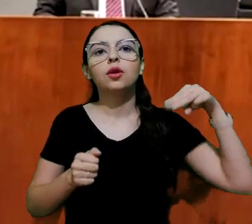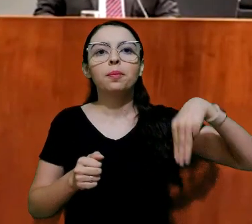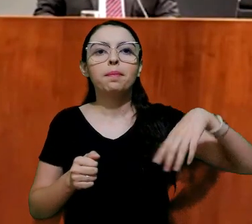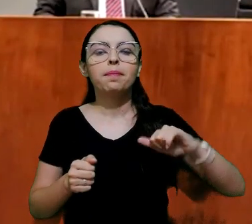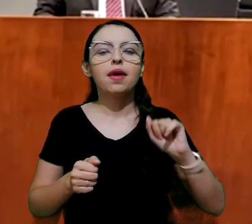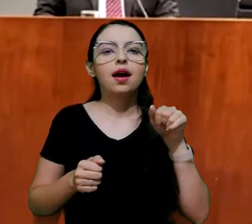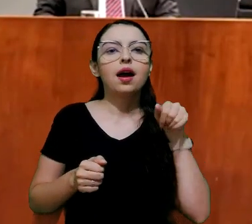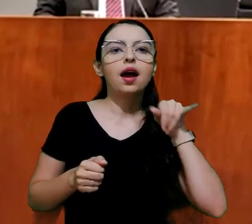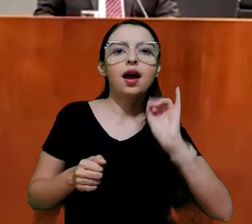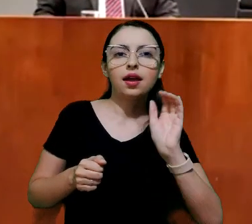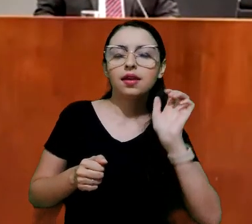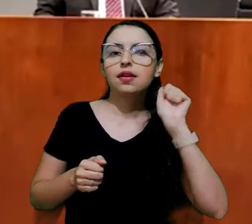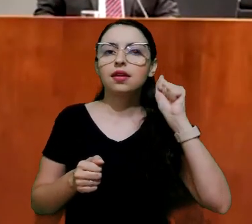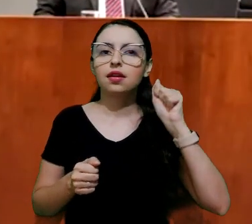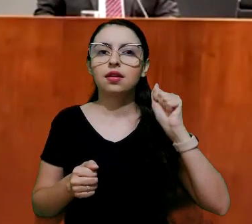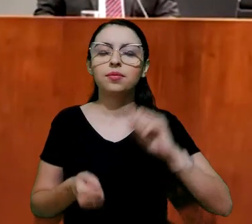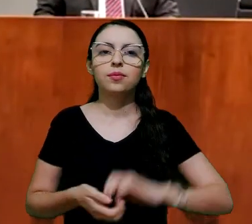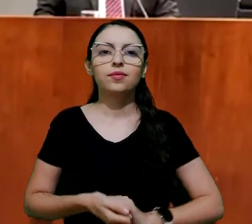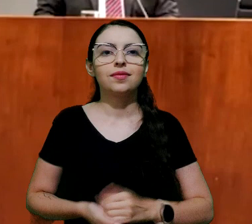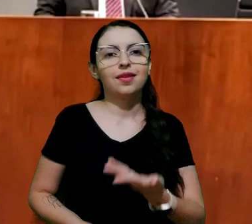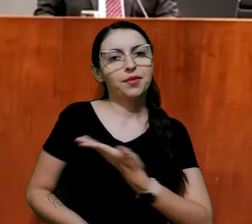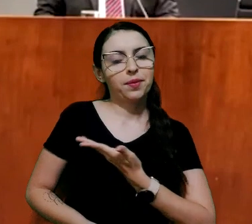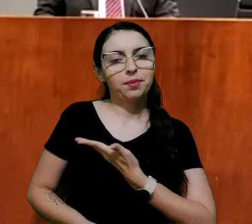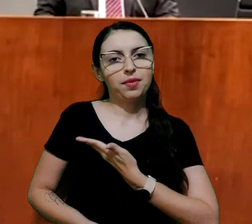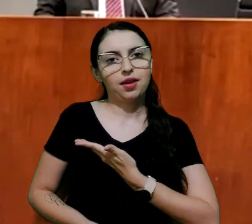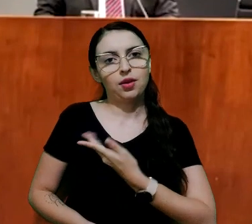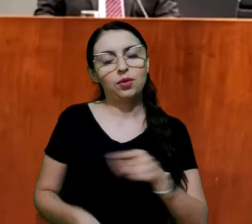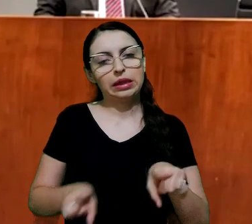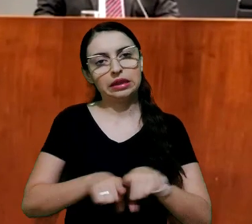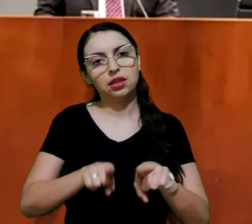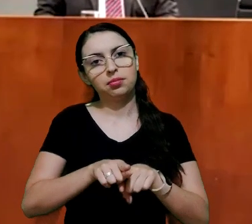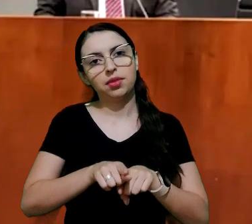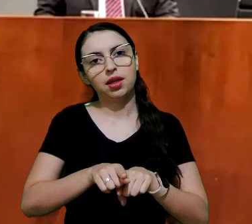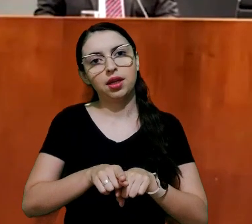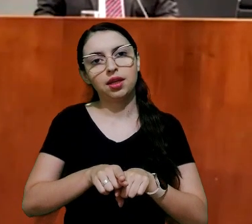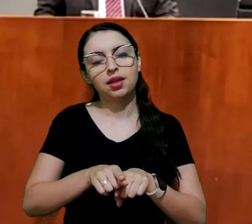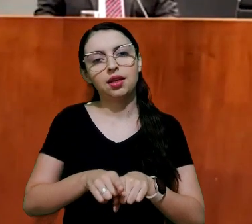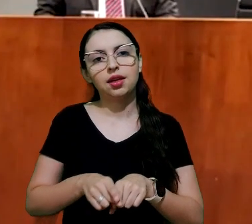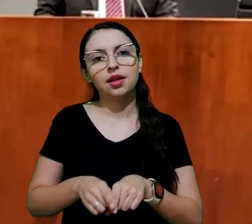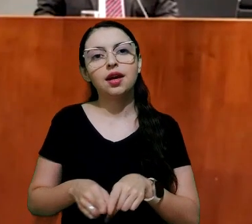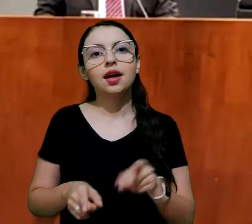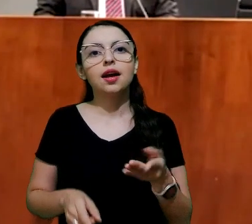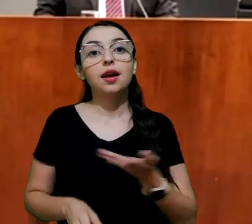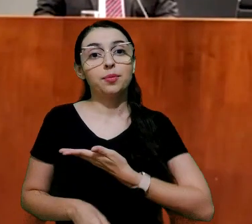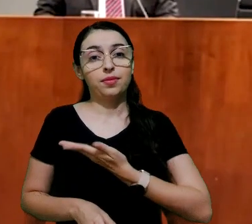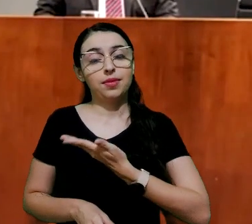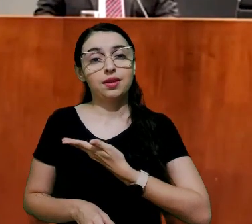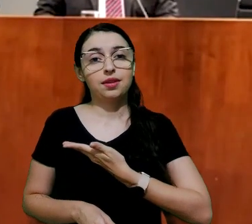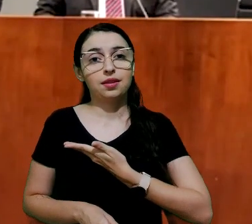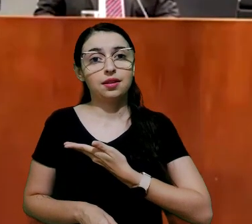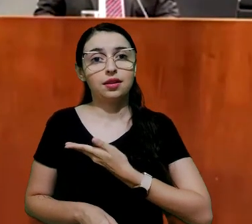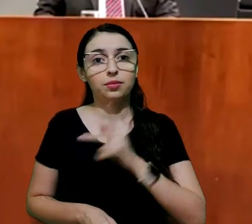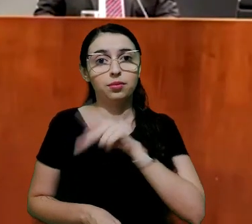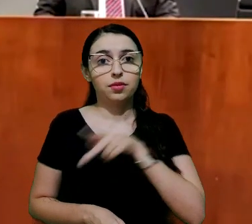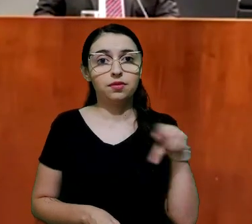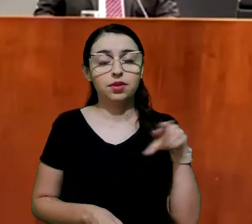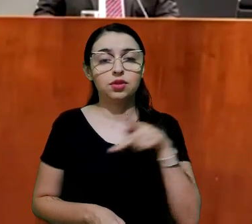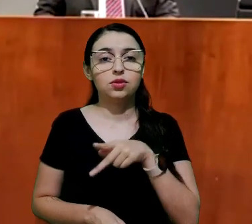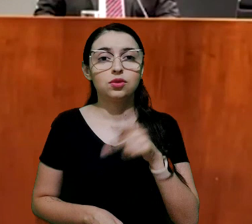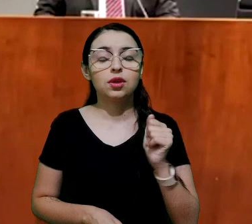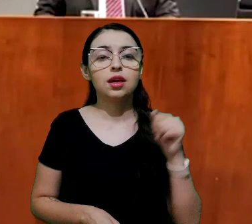querido amigo, e também a minha querida colega, a professora doutora Maria Helena